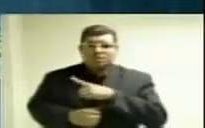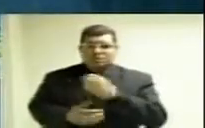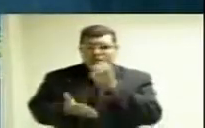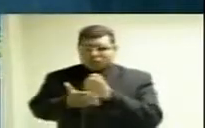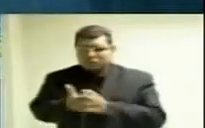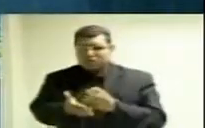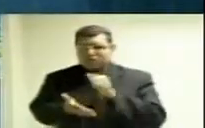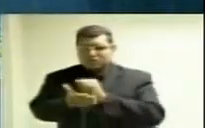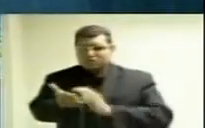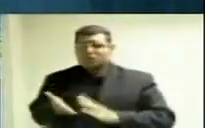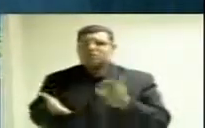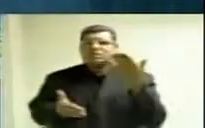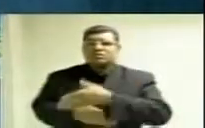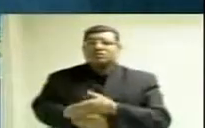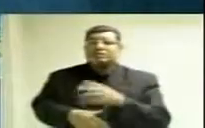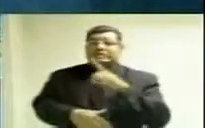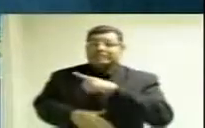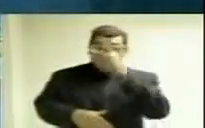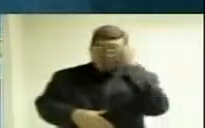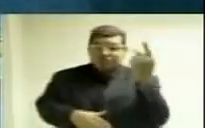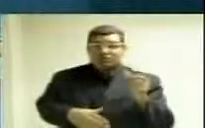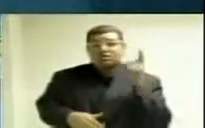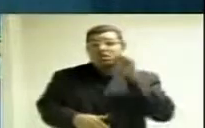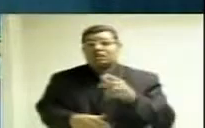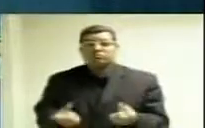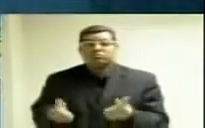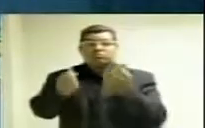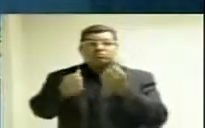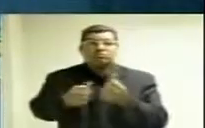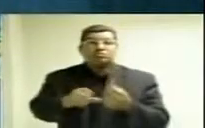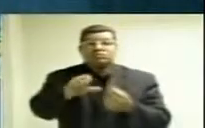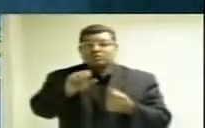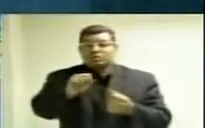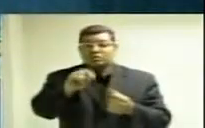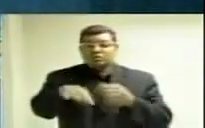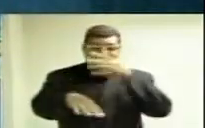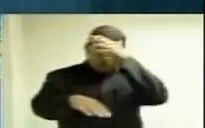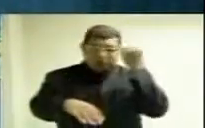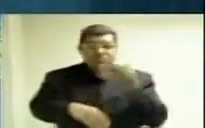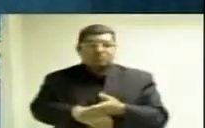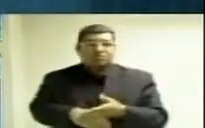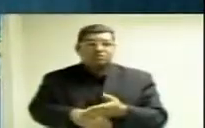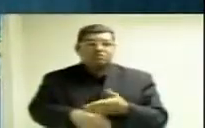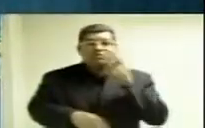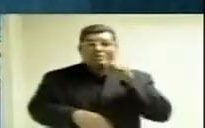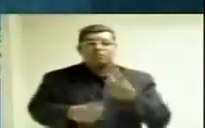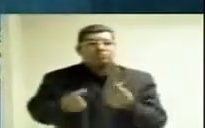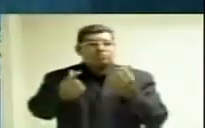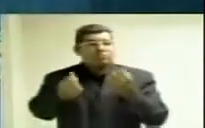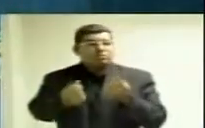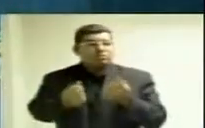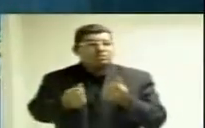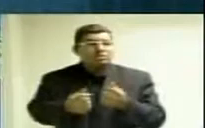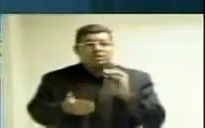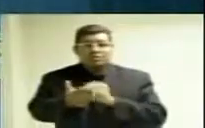contrato de terceirização de mão de obra. Tem gente que ganha muito dinheiro com o sistema prisional no Amazonas. E ganha muito dinheiro